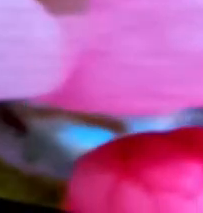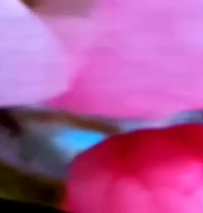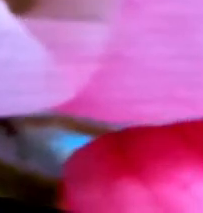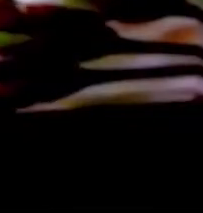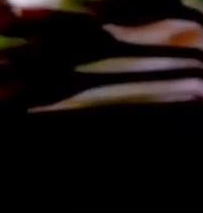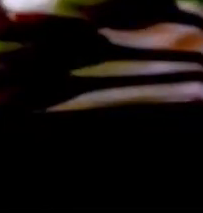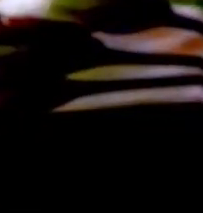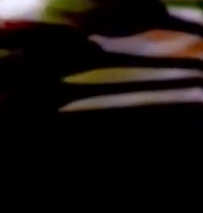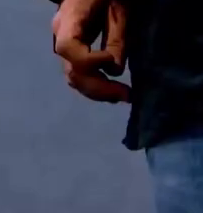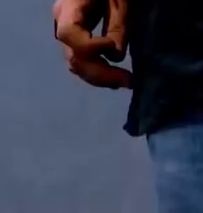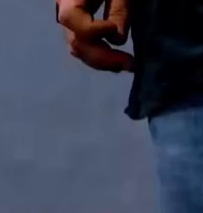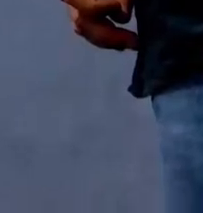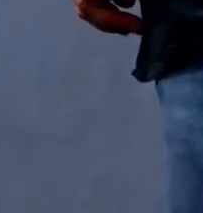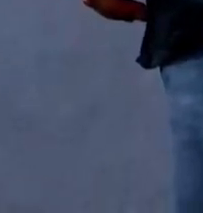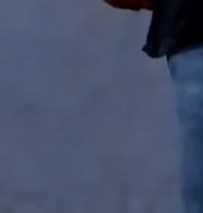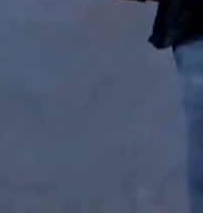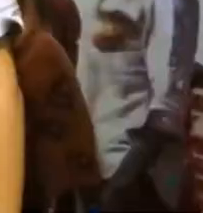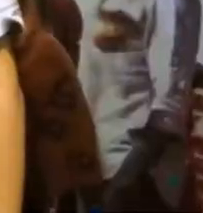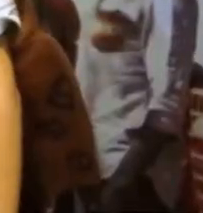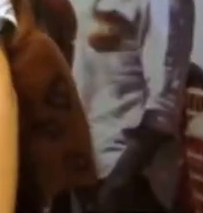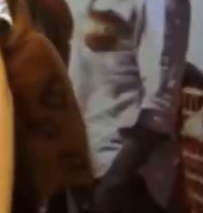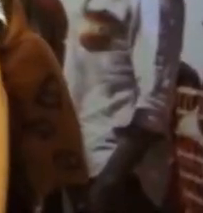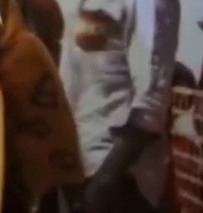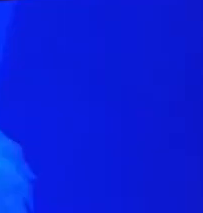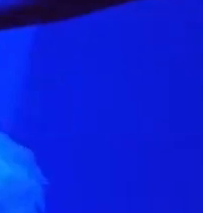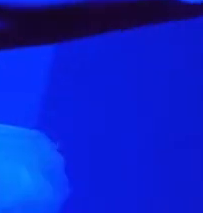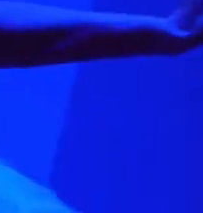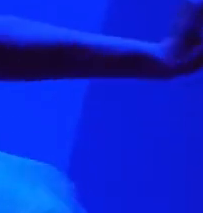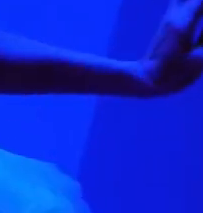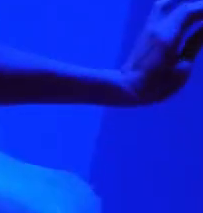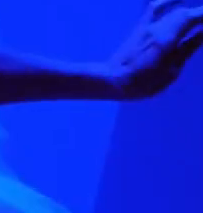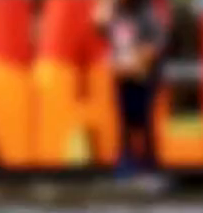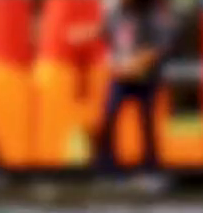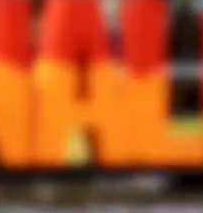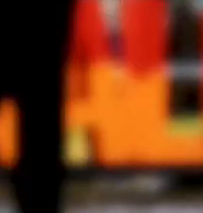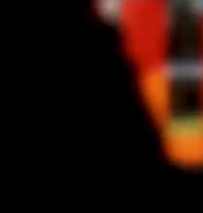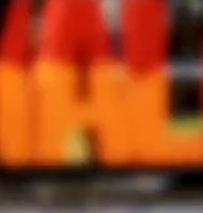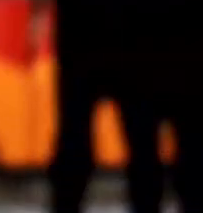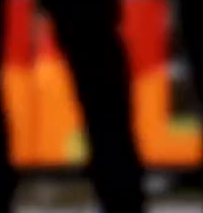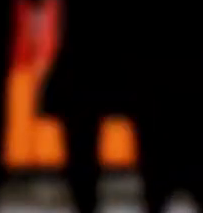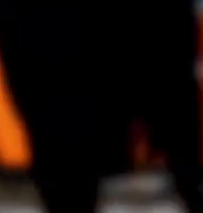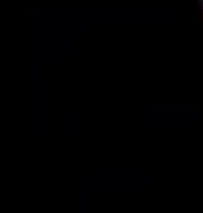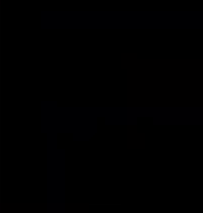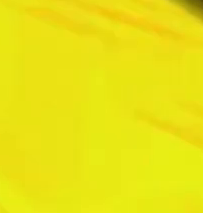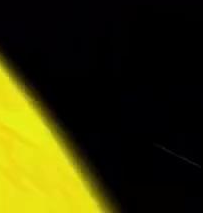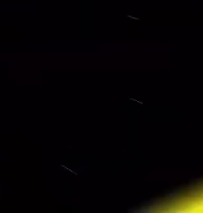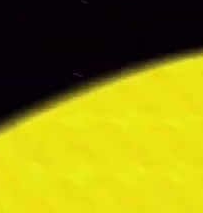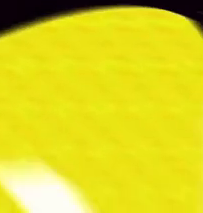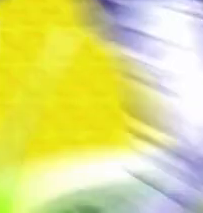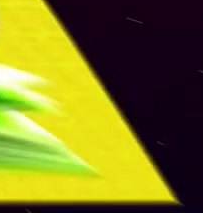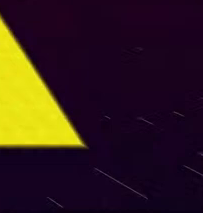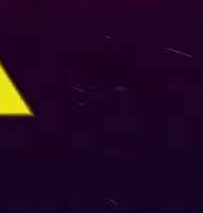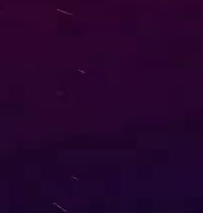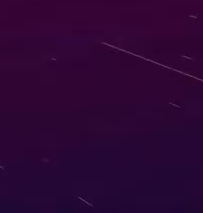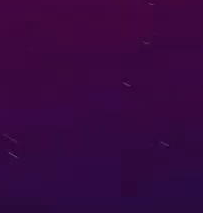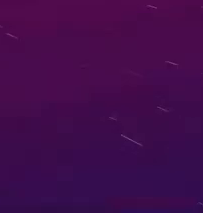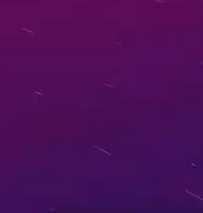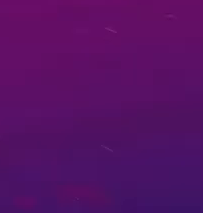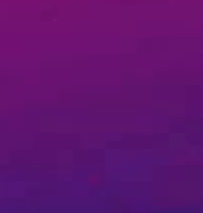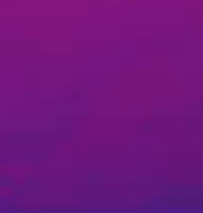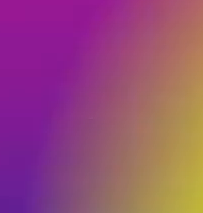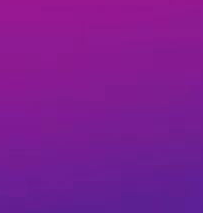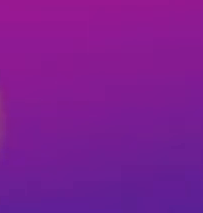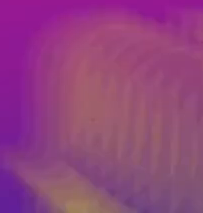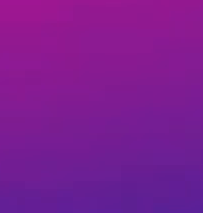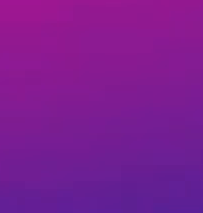a edição especial de 40 anos da Bienal viu ir avançar Suas Emoções Bienal do Livro